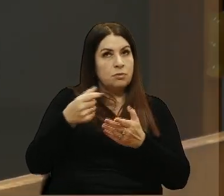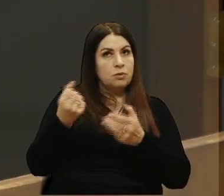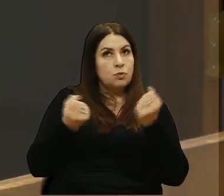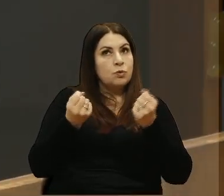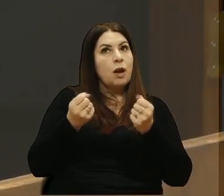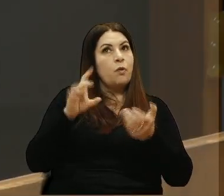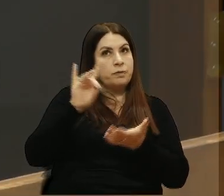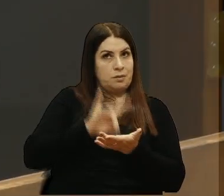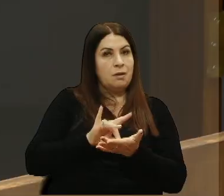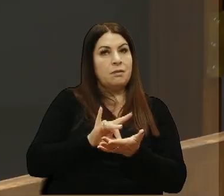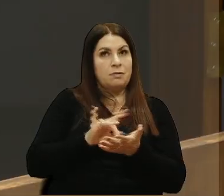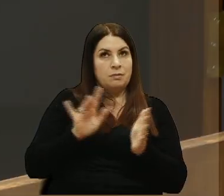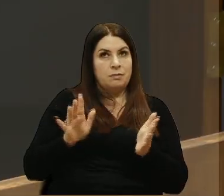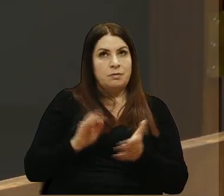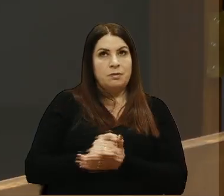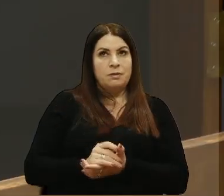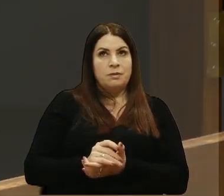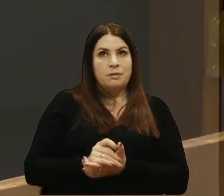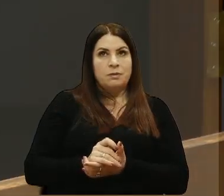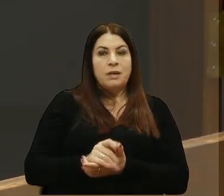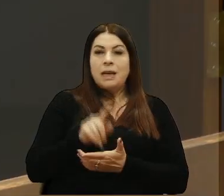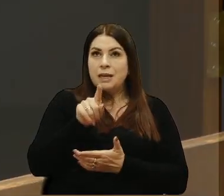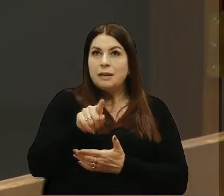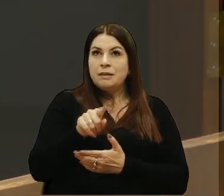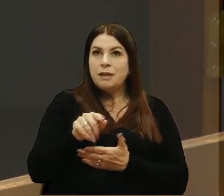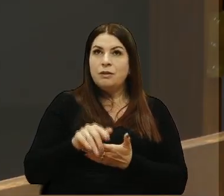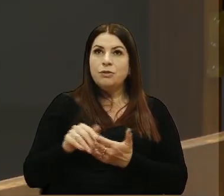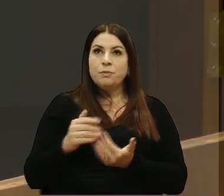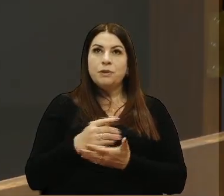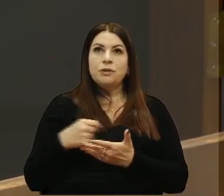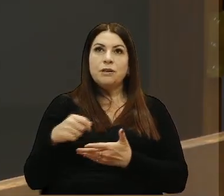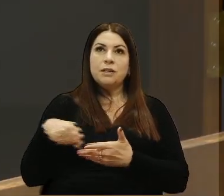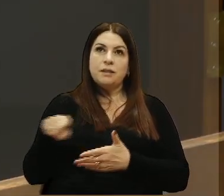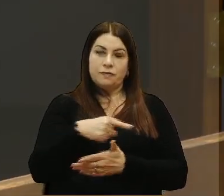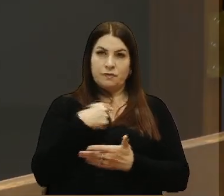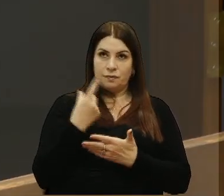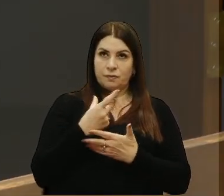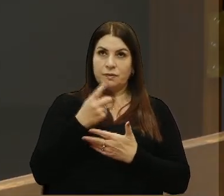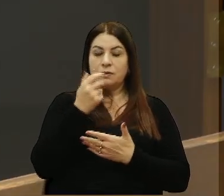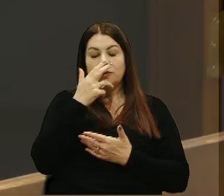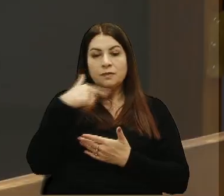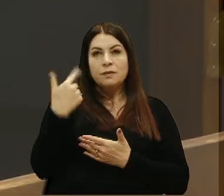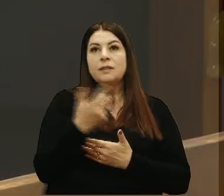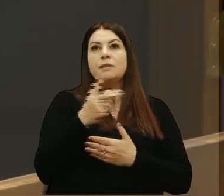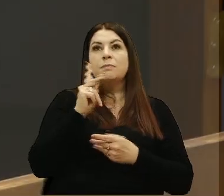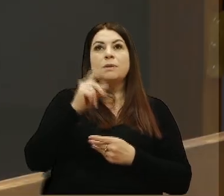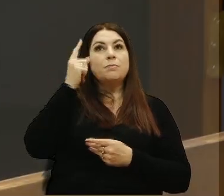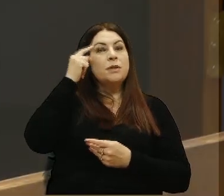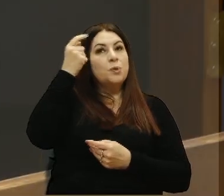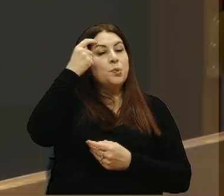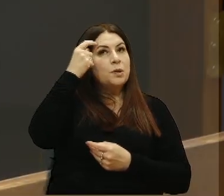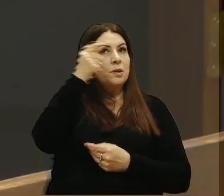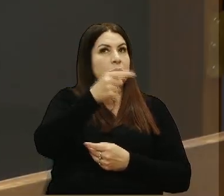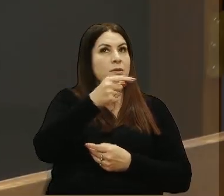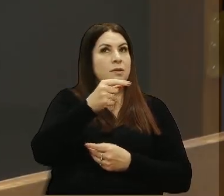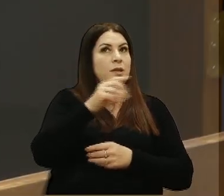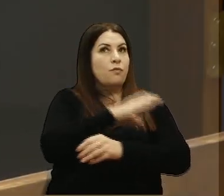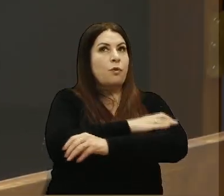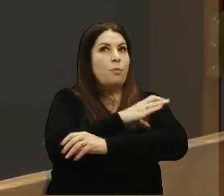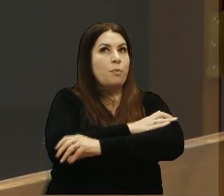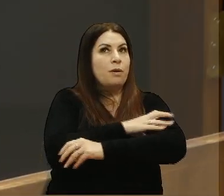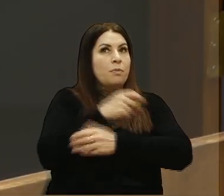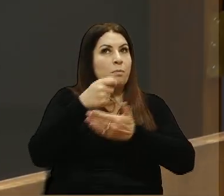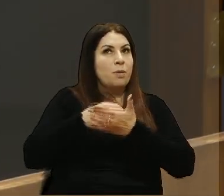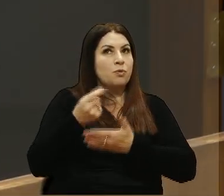oficiais. É necessário que, aparentemente, as pessoas tenham ciência que aquela caminhonete foi paga com dinheiro